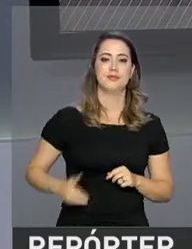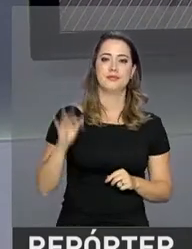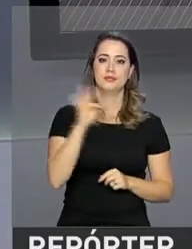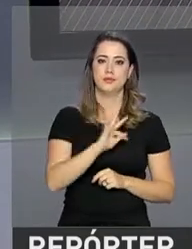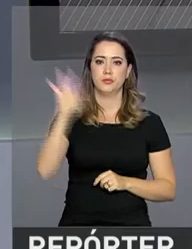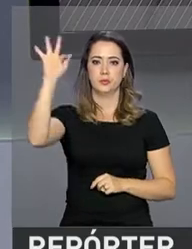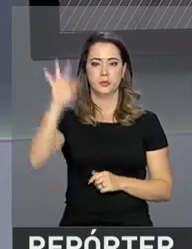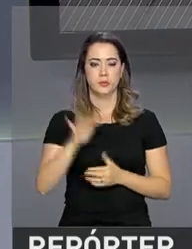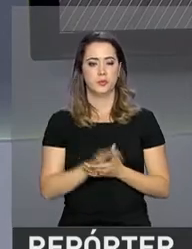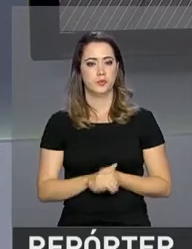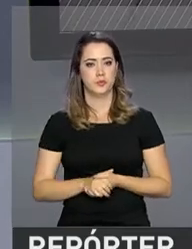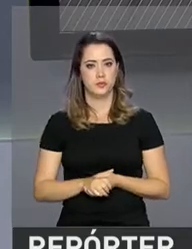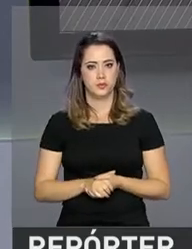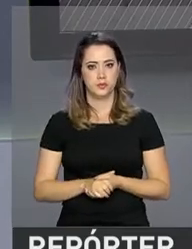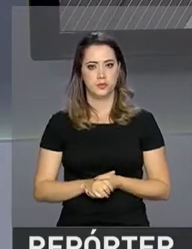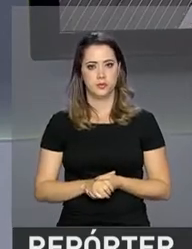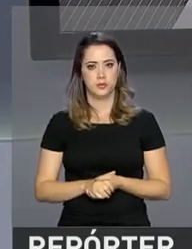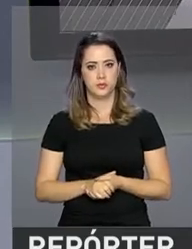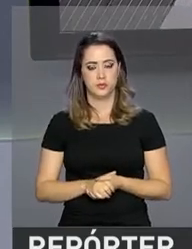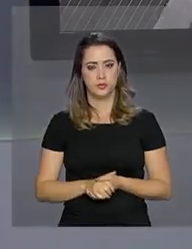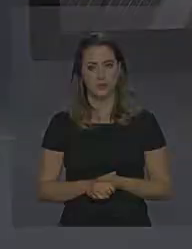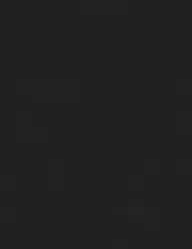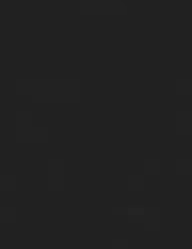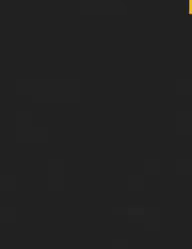nbr a tv do governo federal